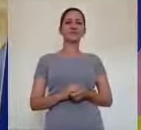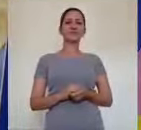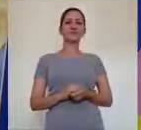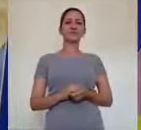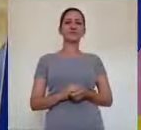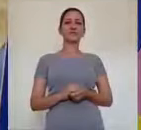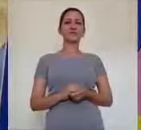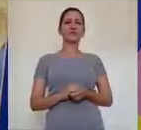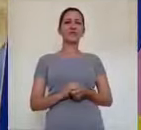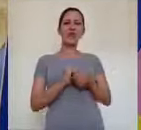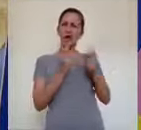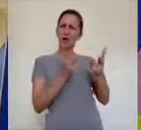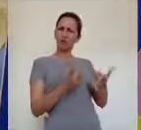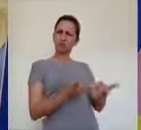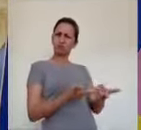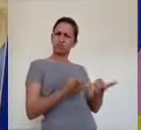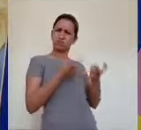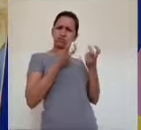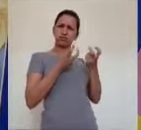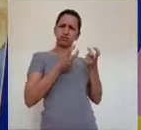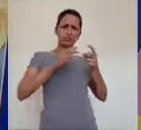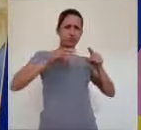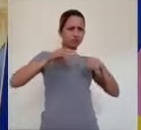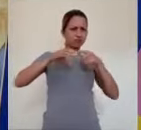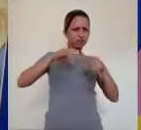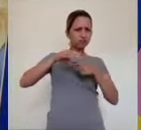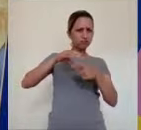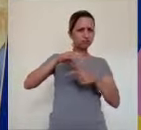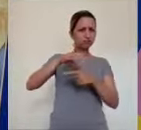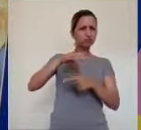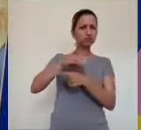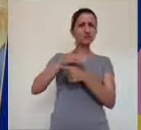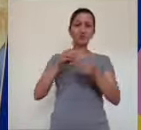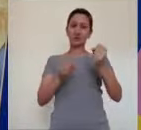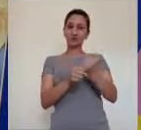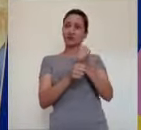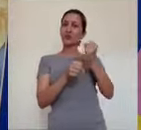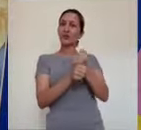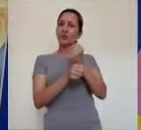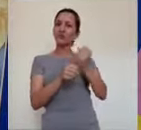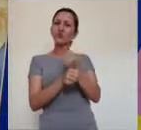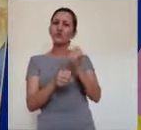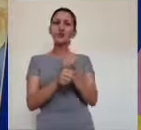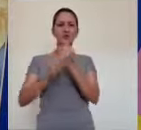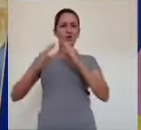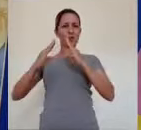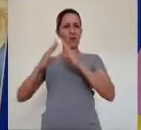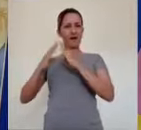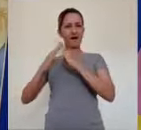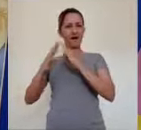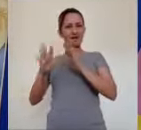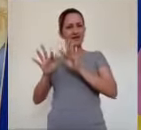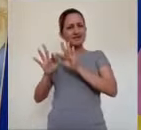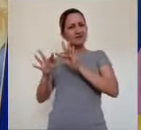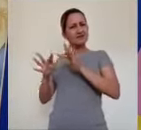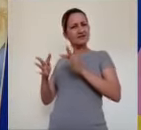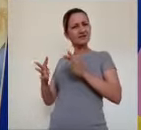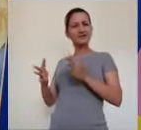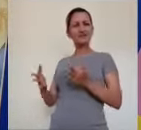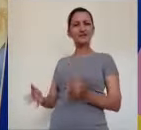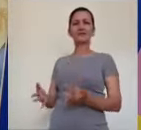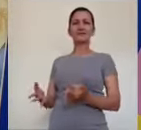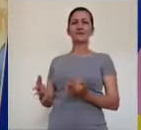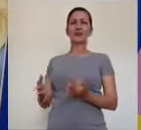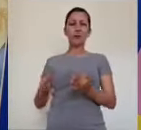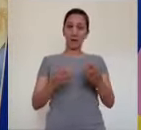e ao ver que o tato estava construindo uma casinha muito simples